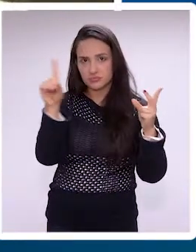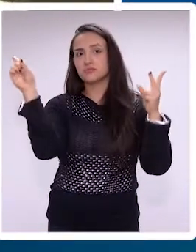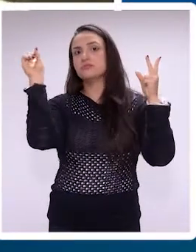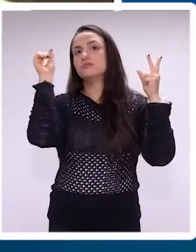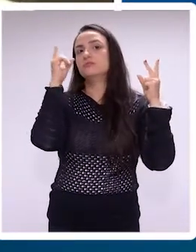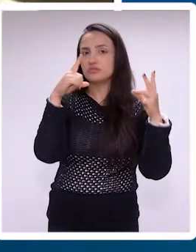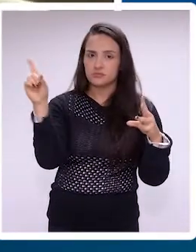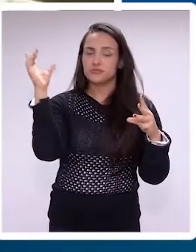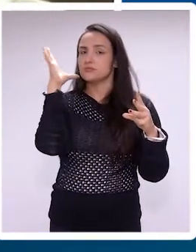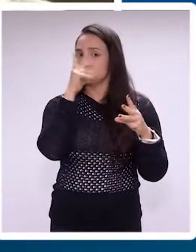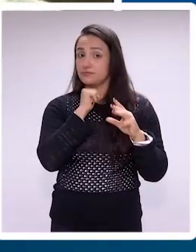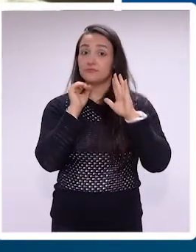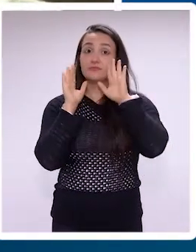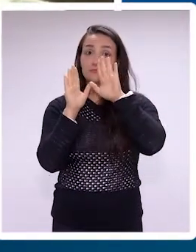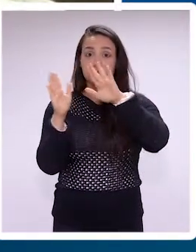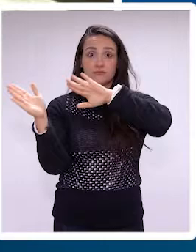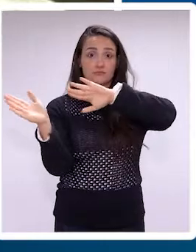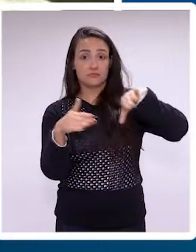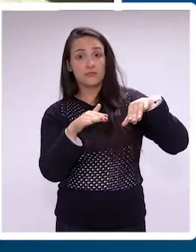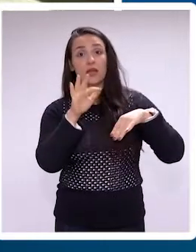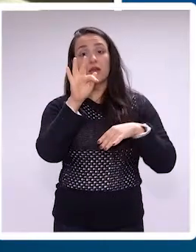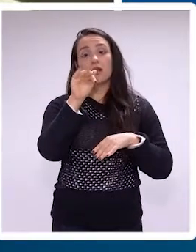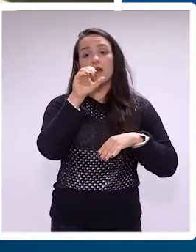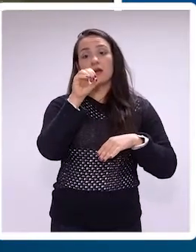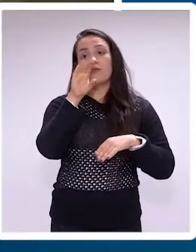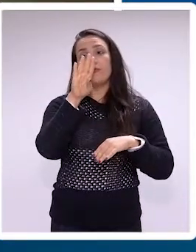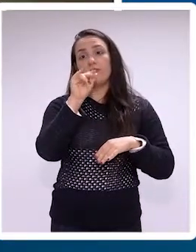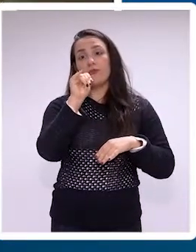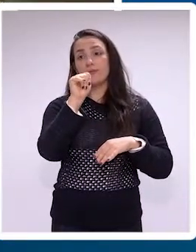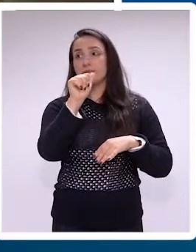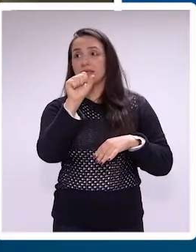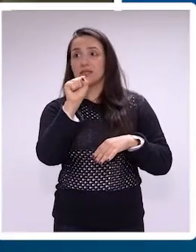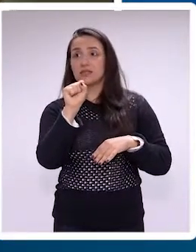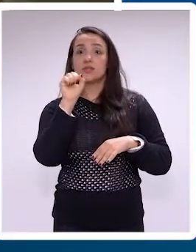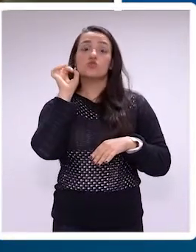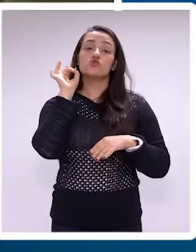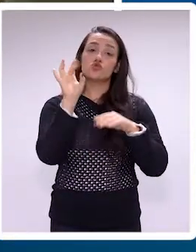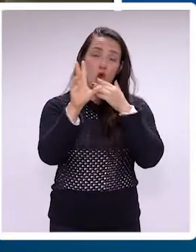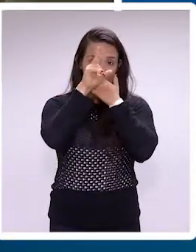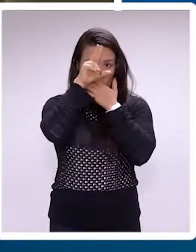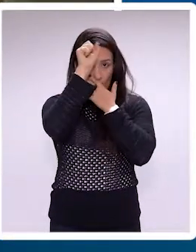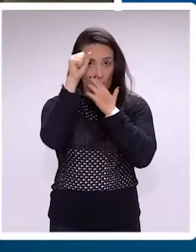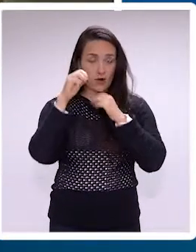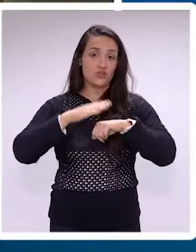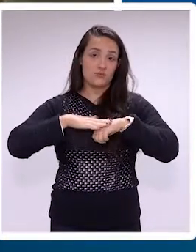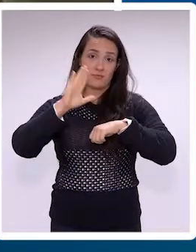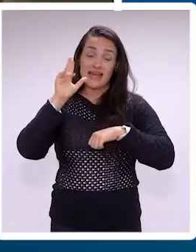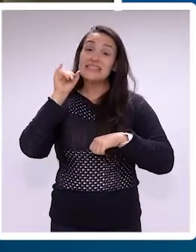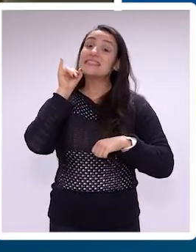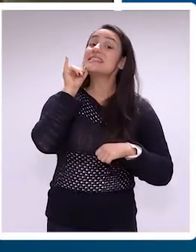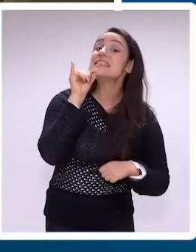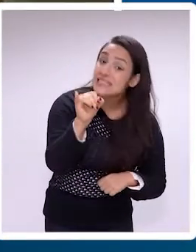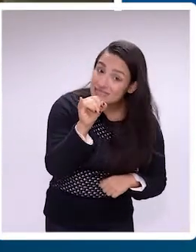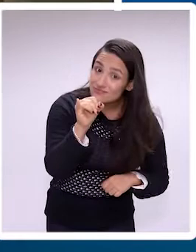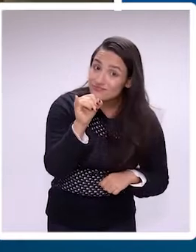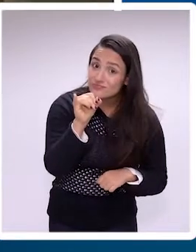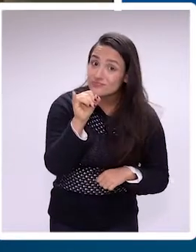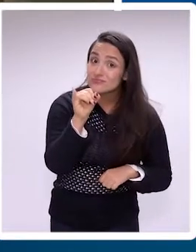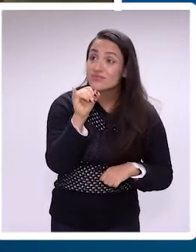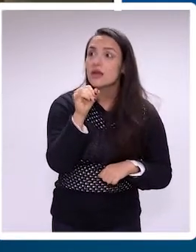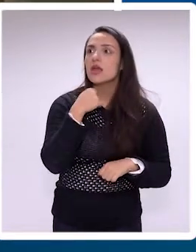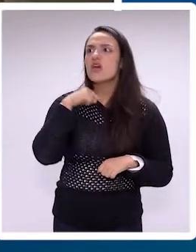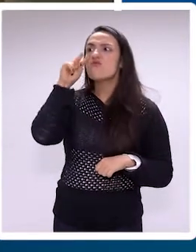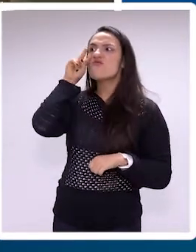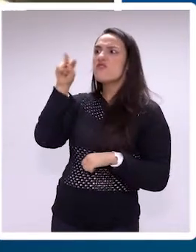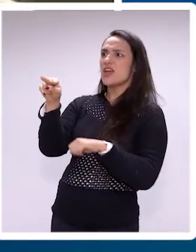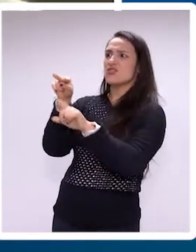se tenha na proximidade aquele fator específico que lhe causa o medo. Então, na verdade,